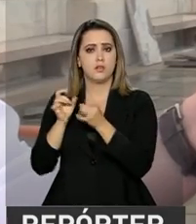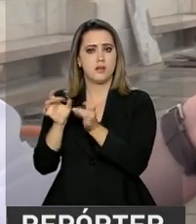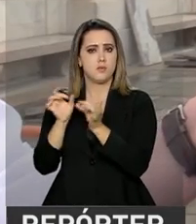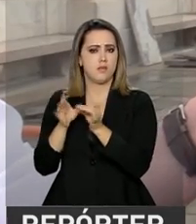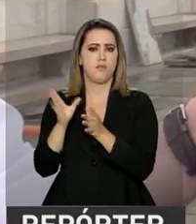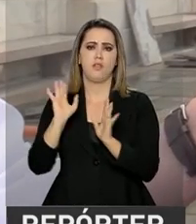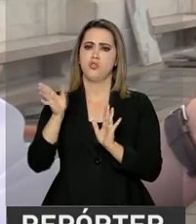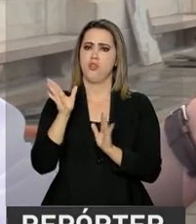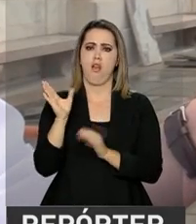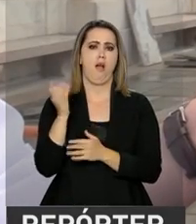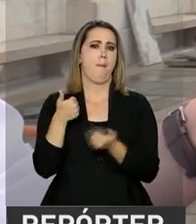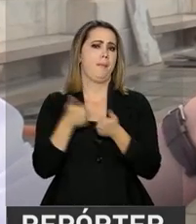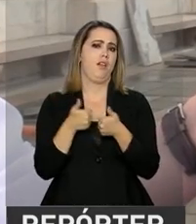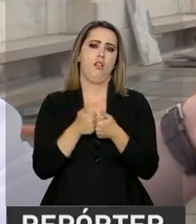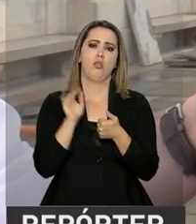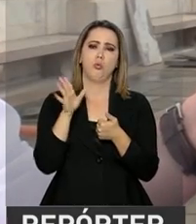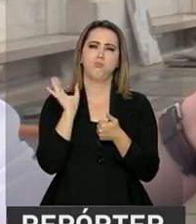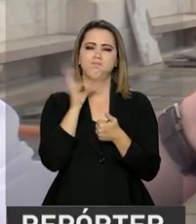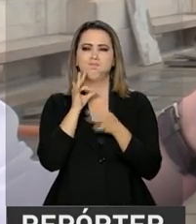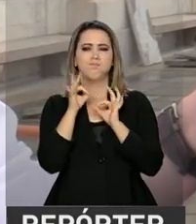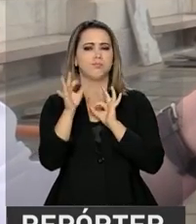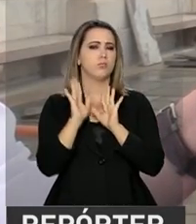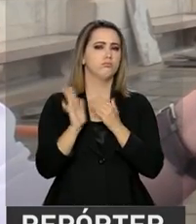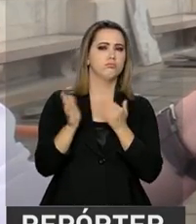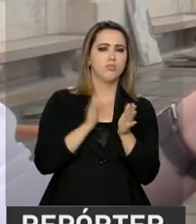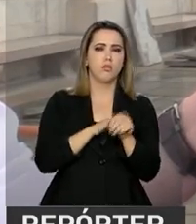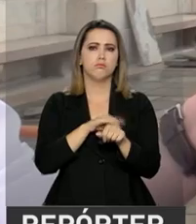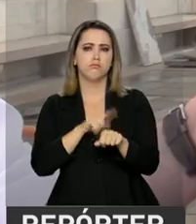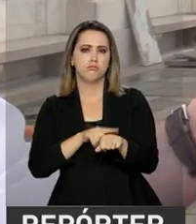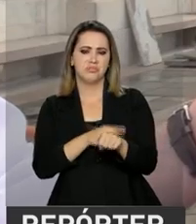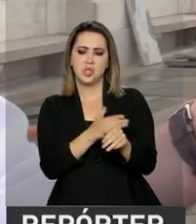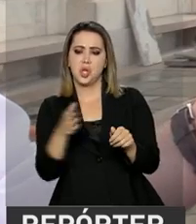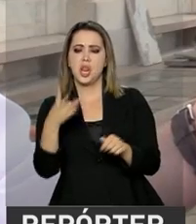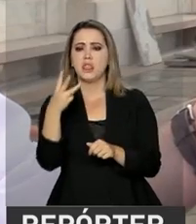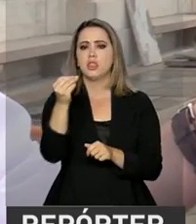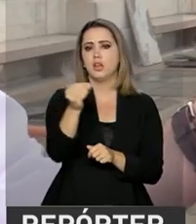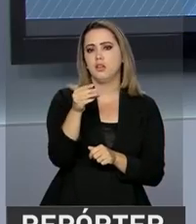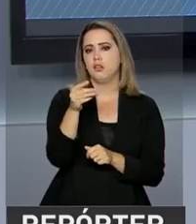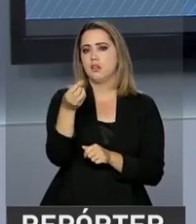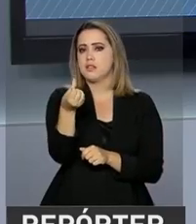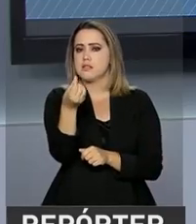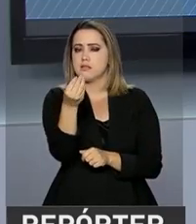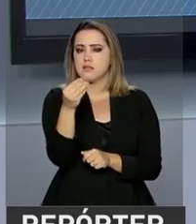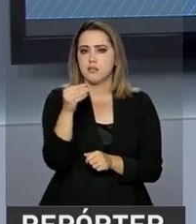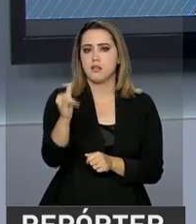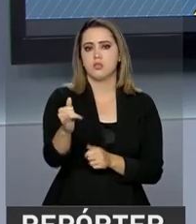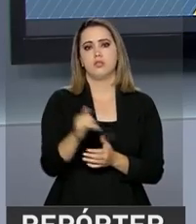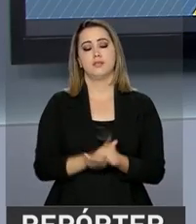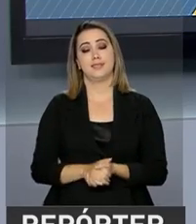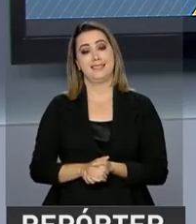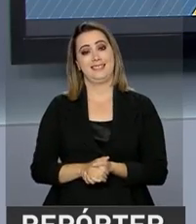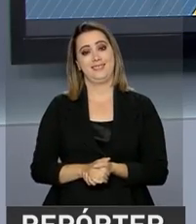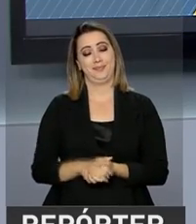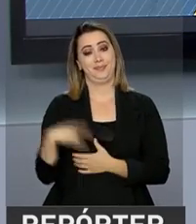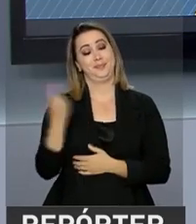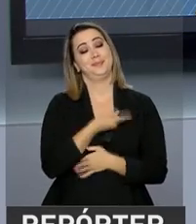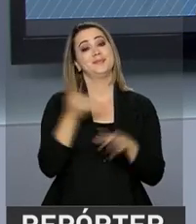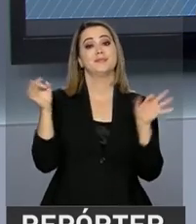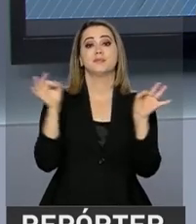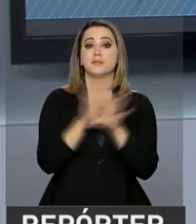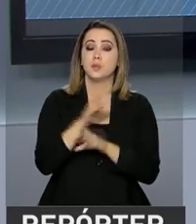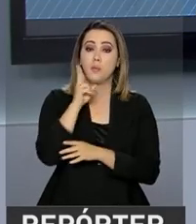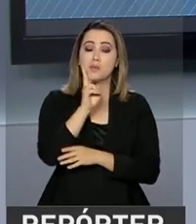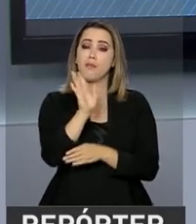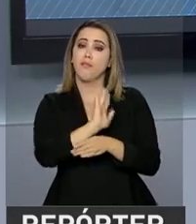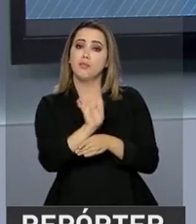mais rápido possível num Horizonte 30 60 dias acho que é possível esta edição termina aqui e você